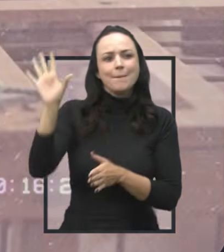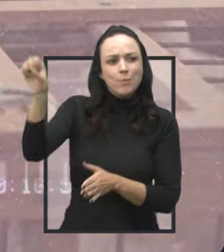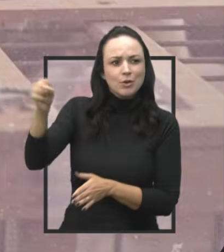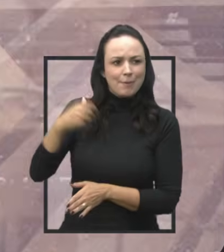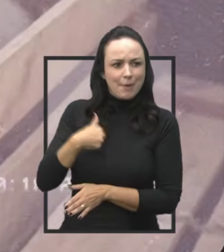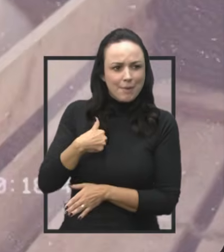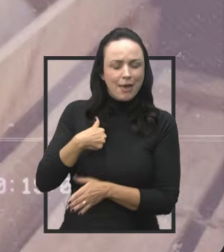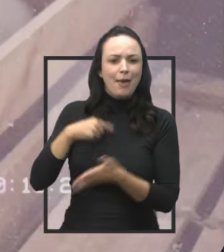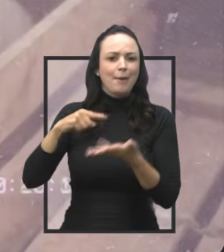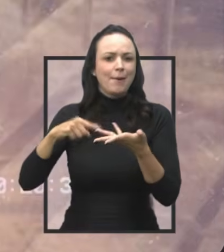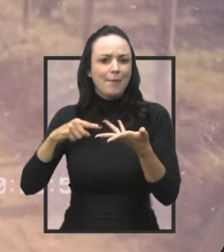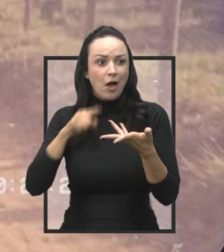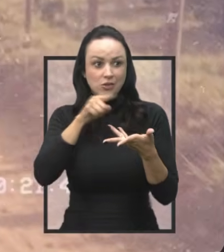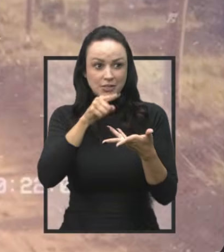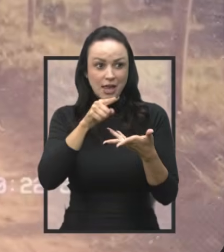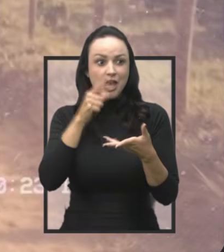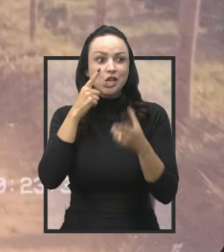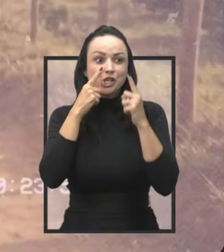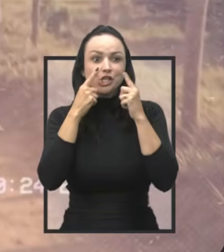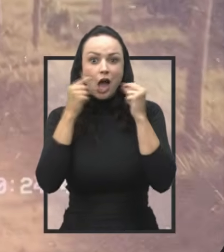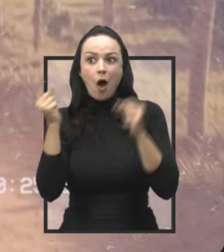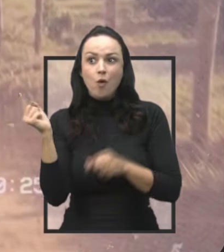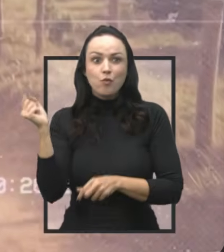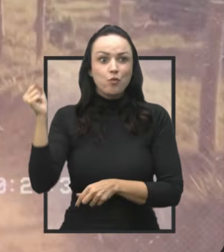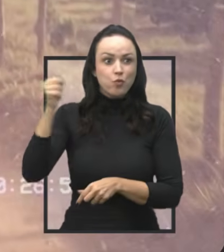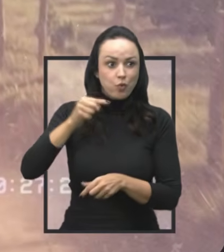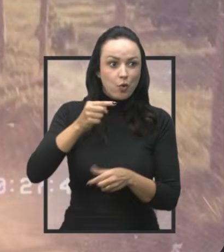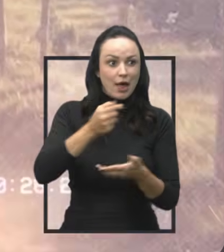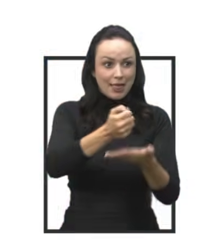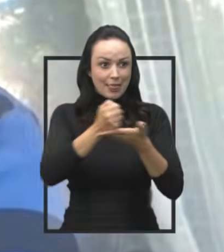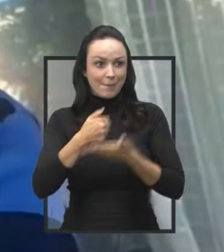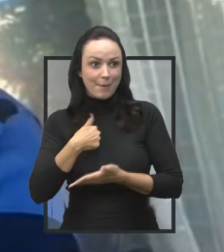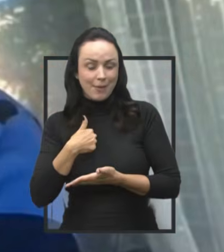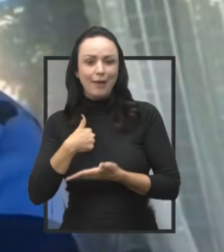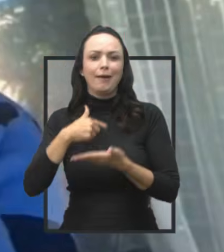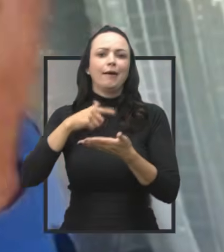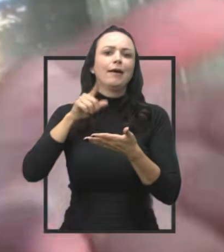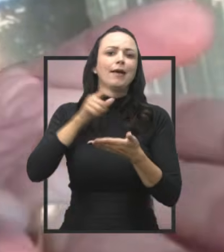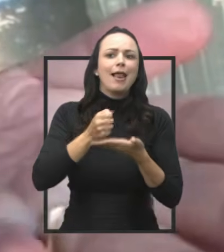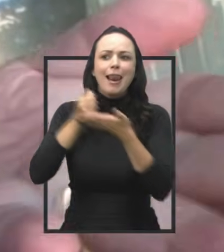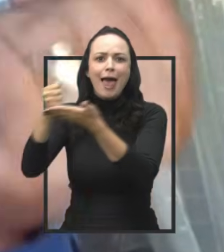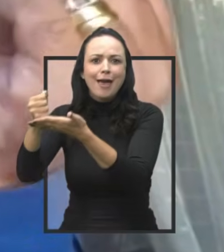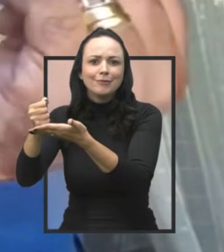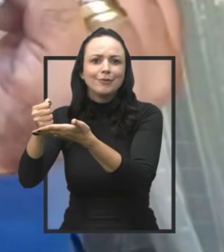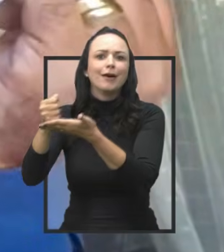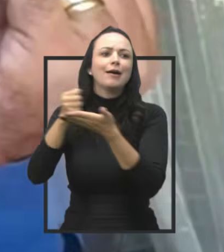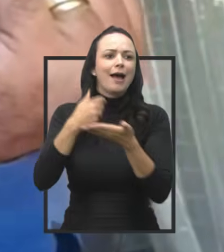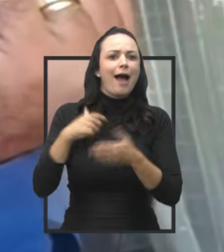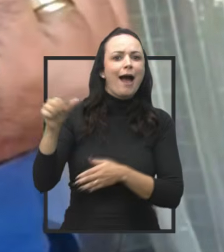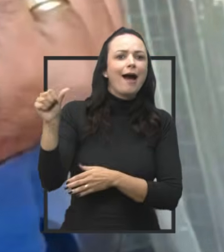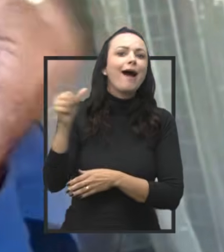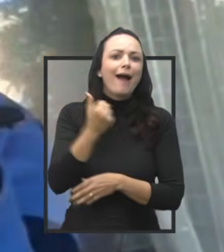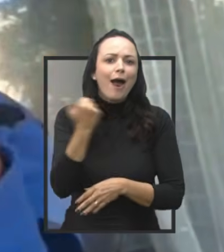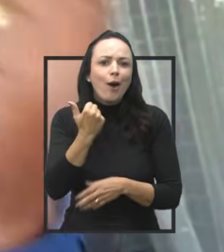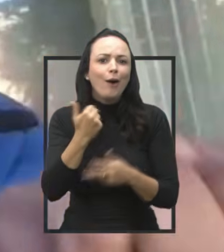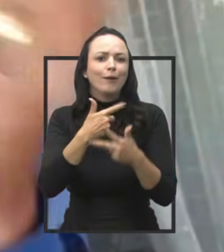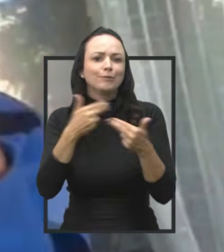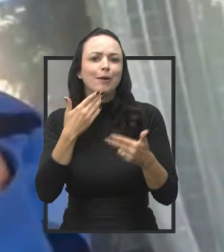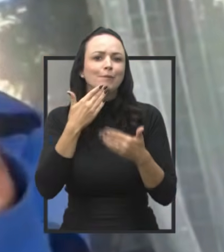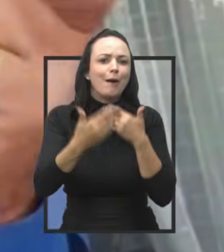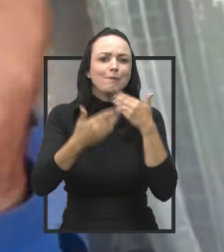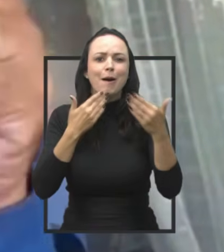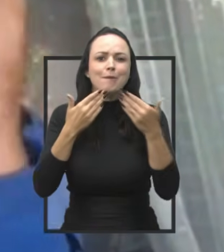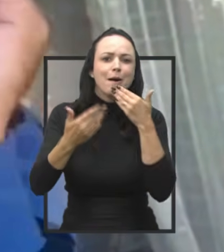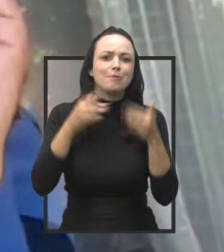traz isso? Zé Maria, quando você vier de Jaú para cá, você me traz isso? Zé Maria, você me leva para lá? Zé Maria, você me dá uma carona? Zé